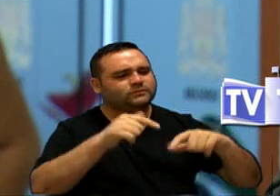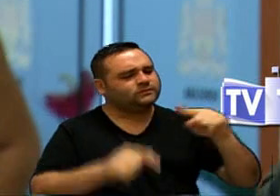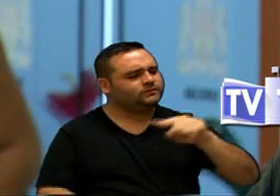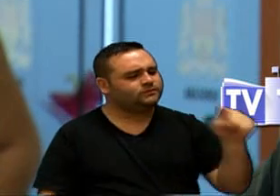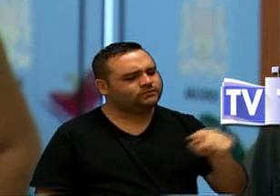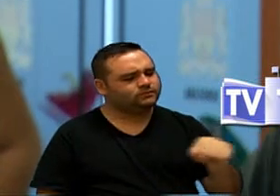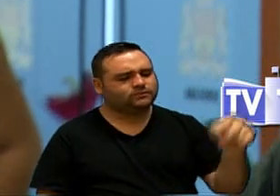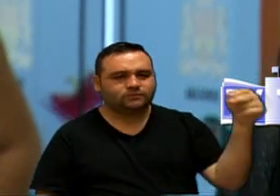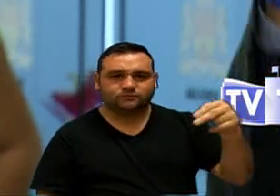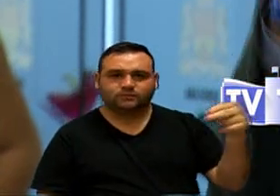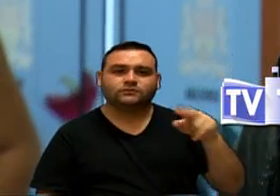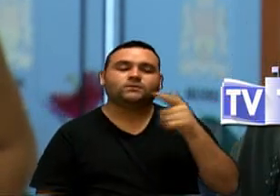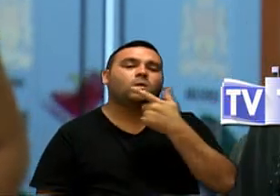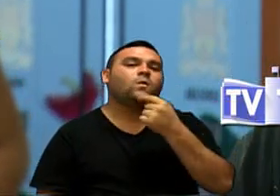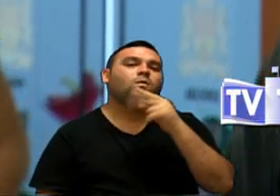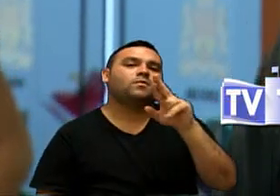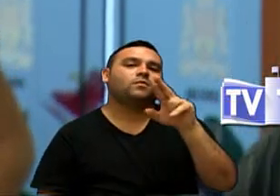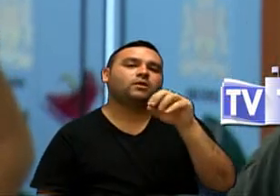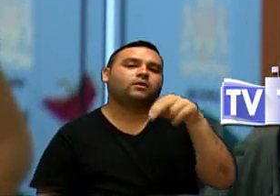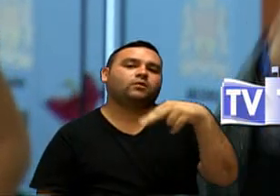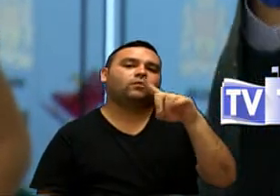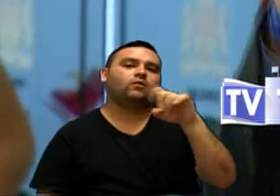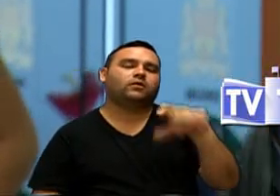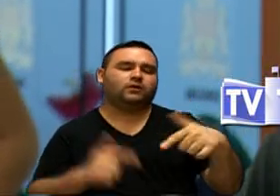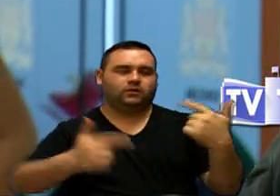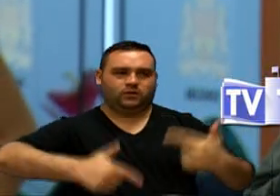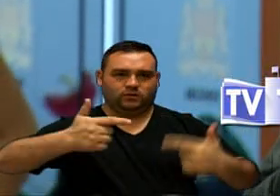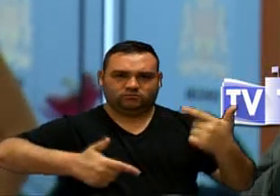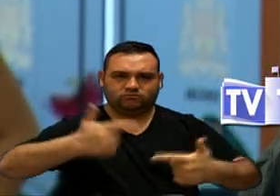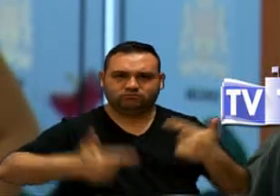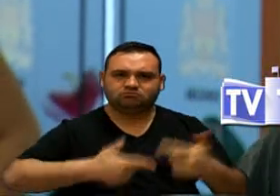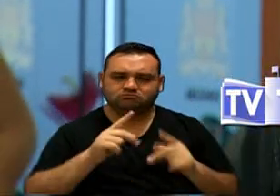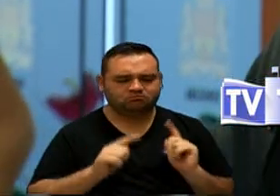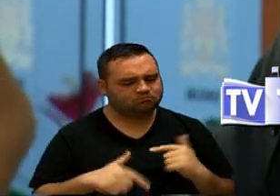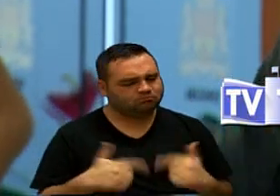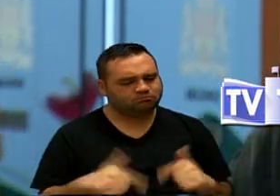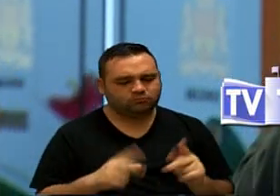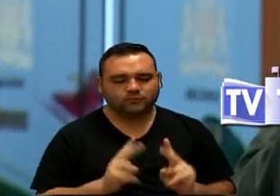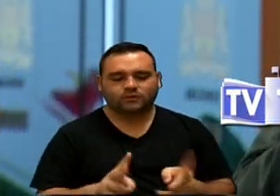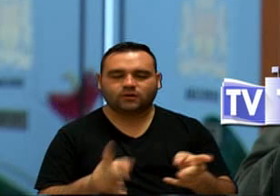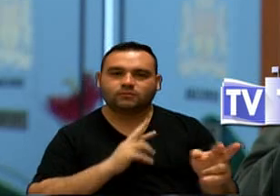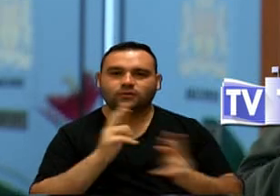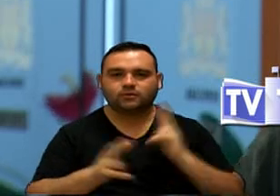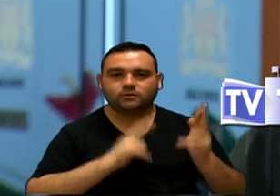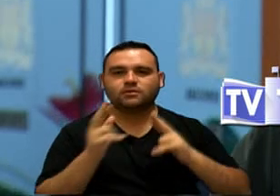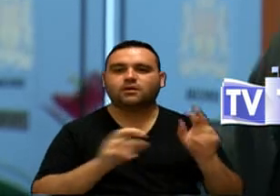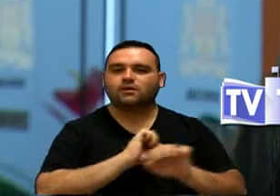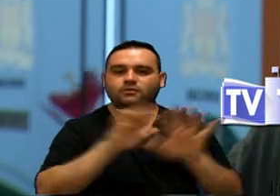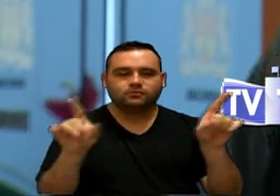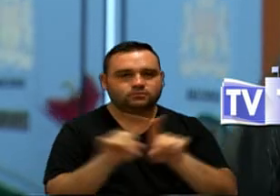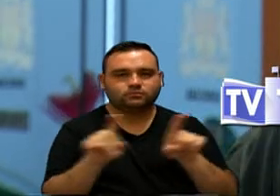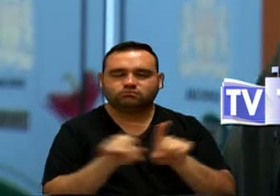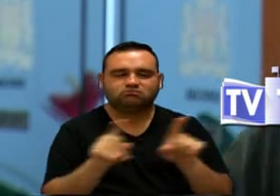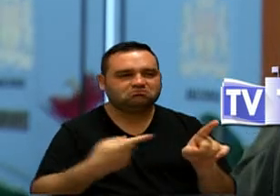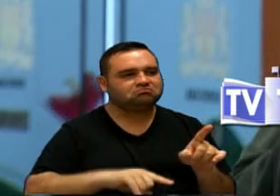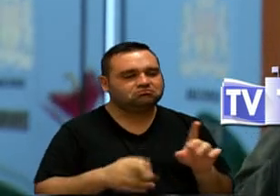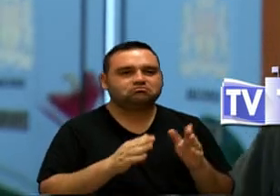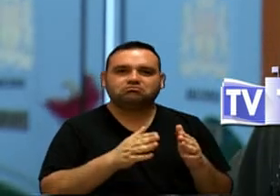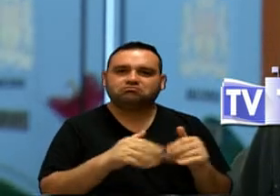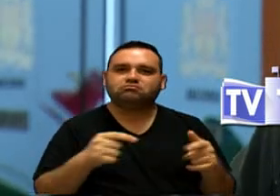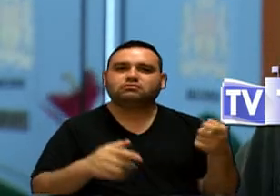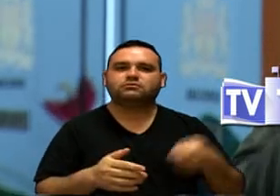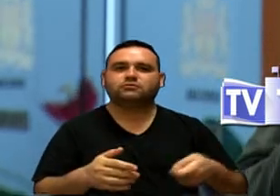Norte. Ronald sempre aí atuante, nos respondendo. E, claro, não deixaremos de